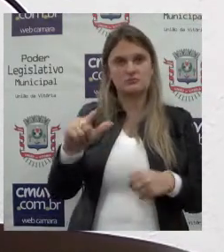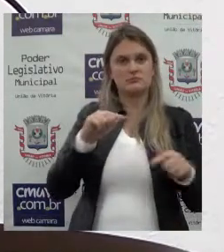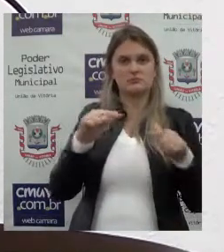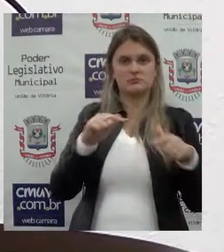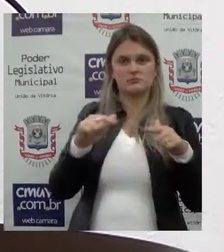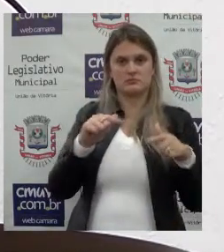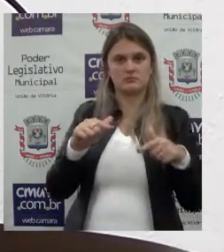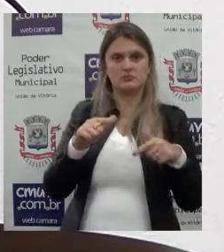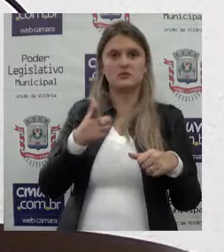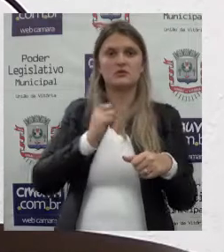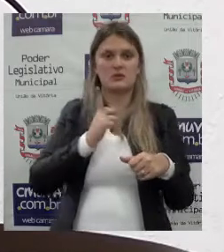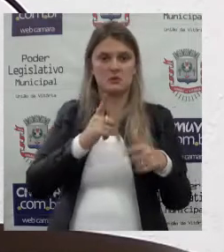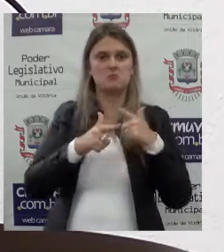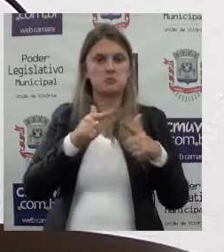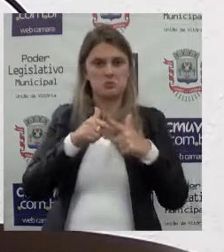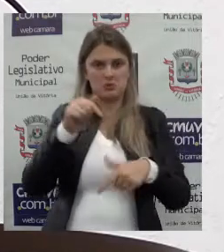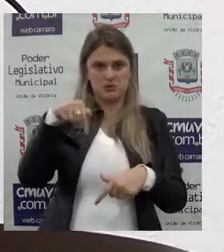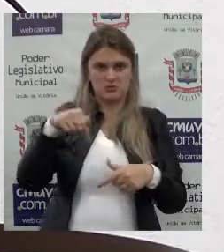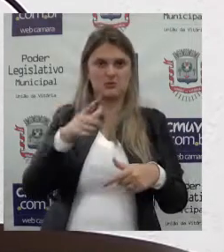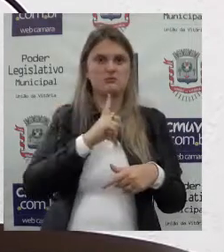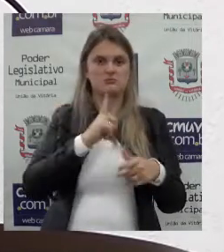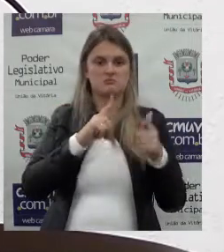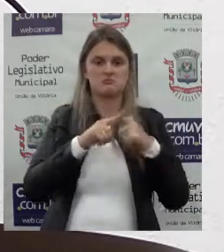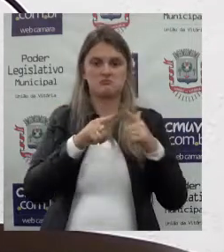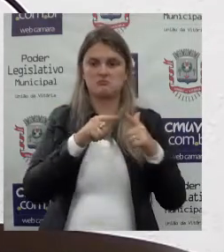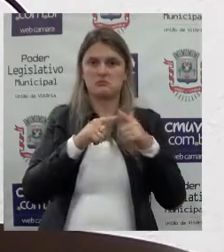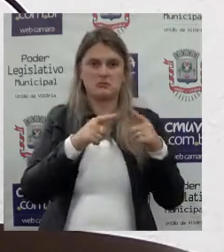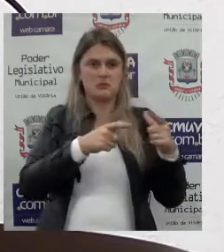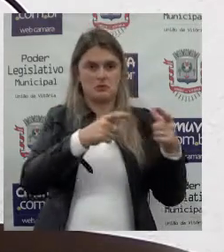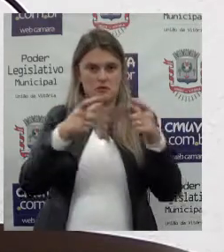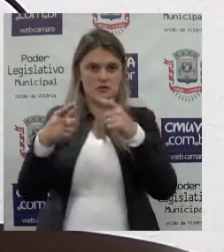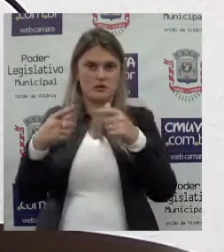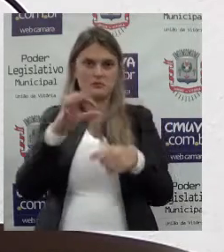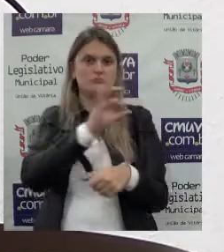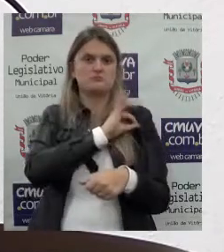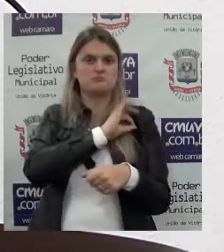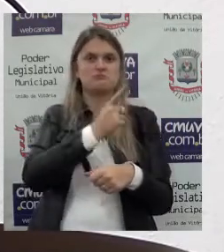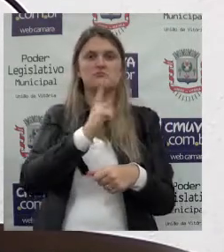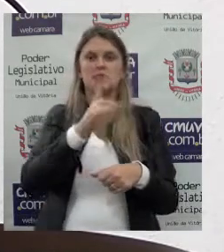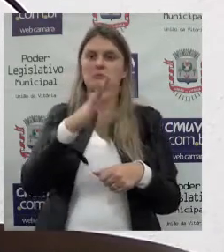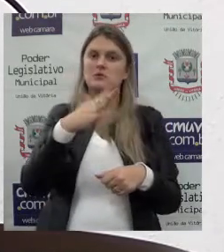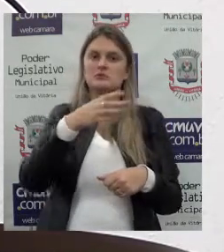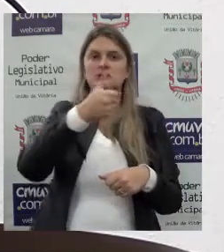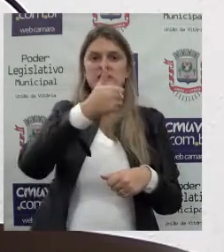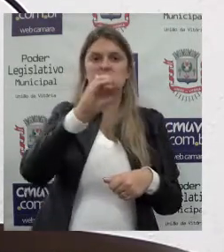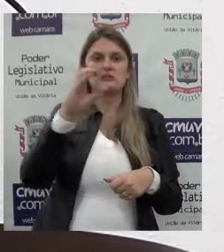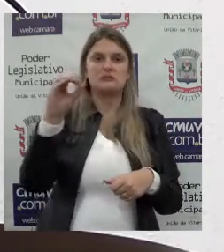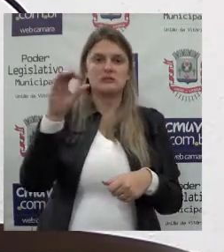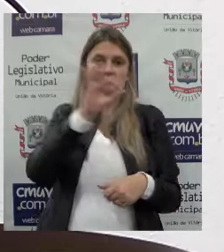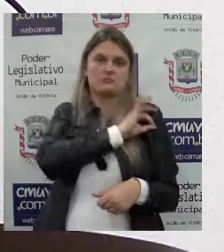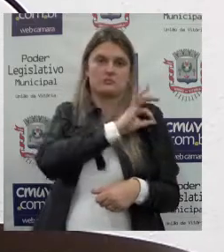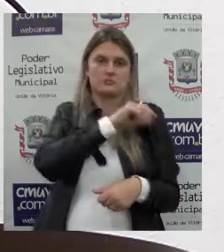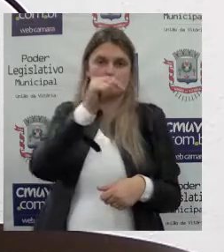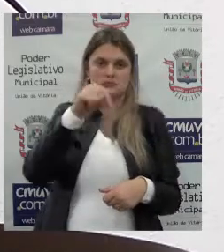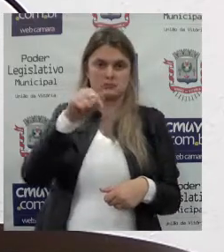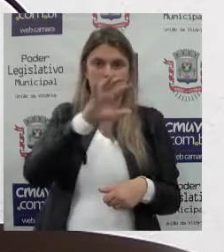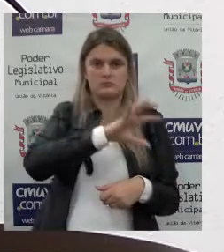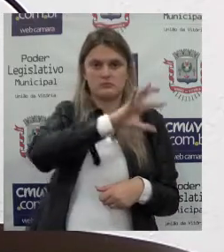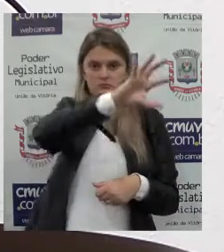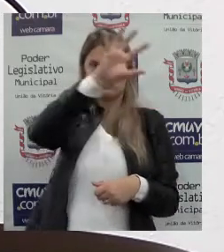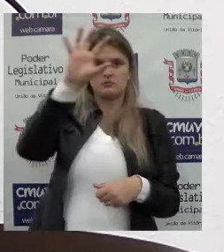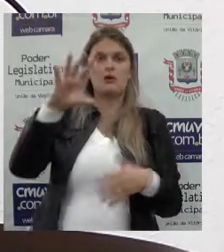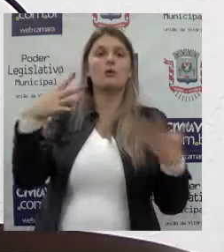Então, a gente continua fazendo nosso serviço. Temos problema na instituição? Temos. Como qualquer instituição, nós somos mais de 100 policiais na